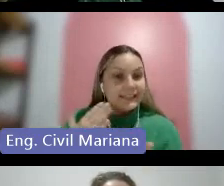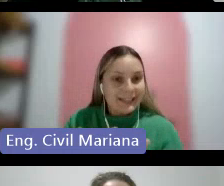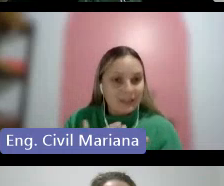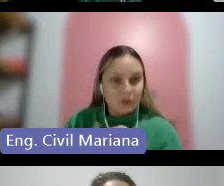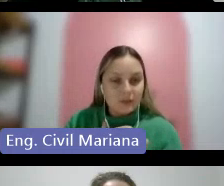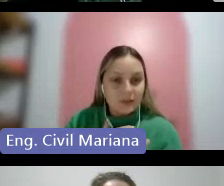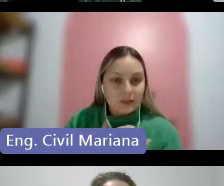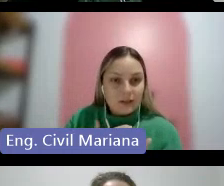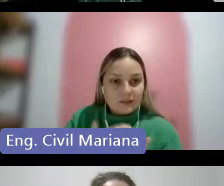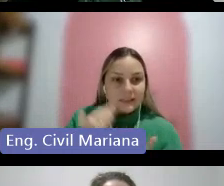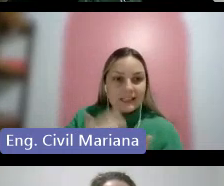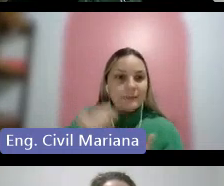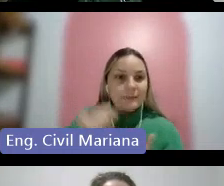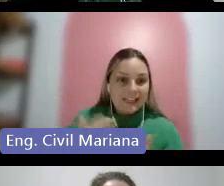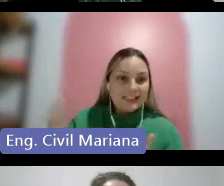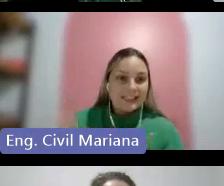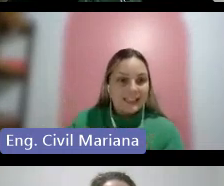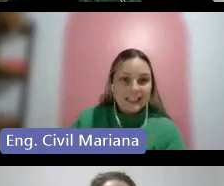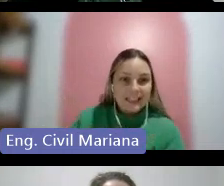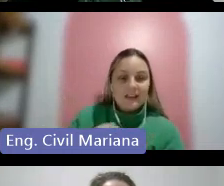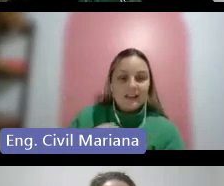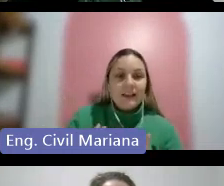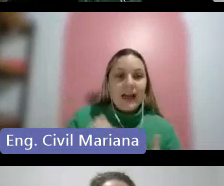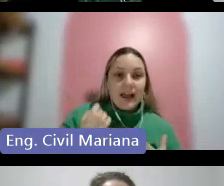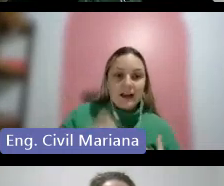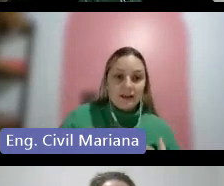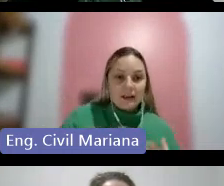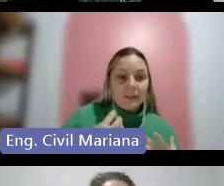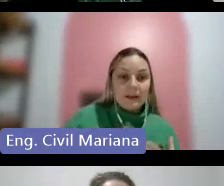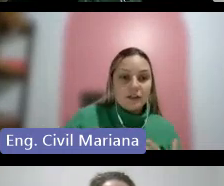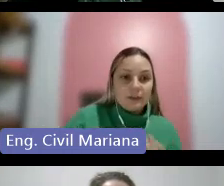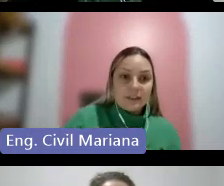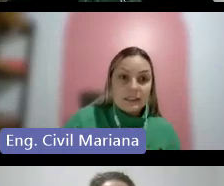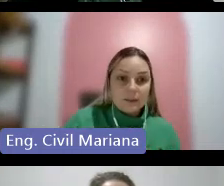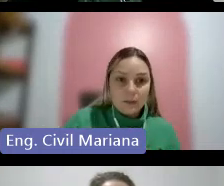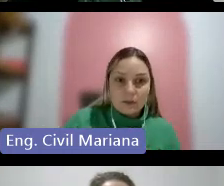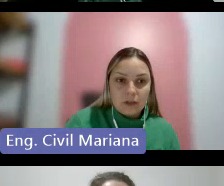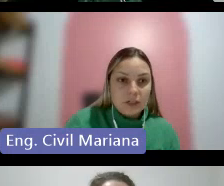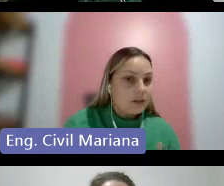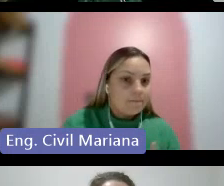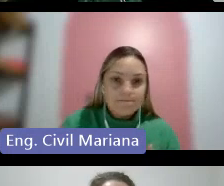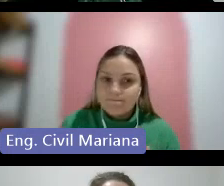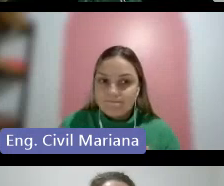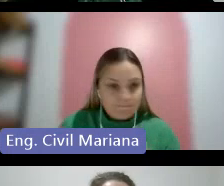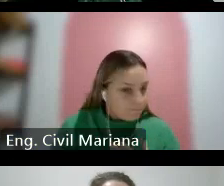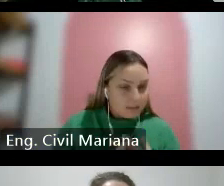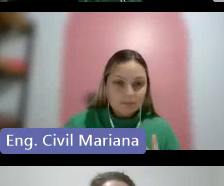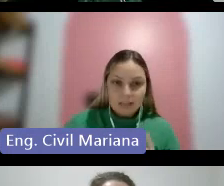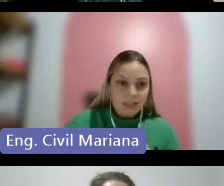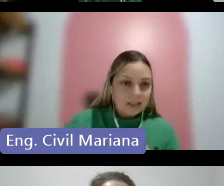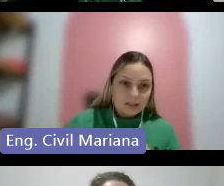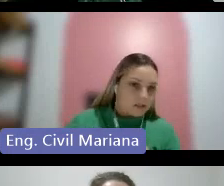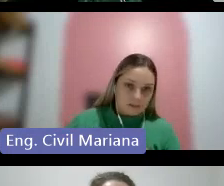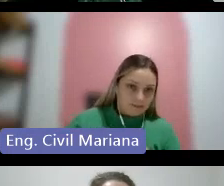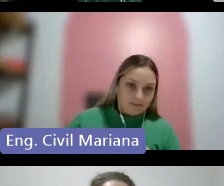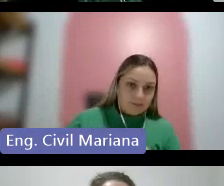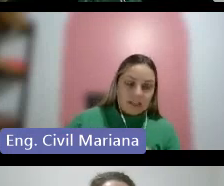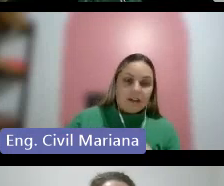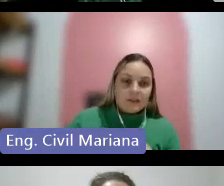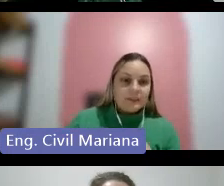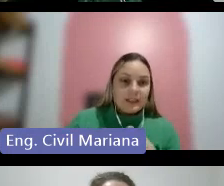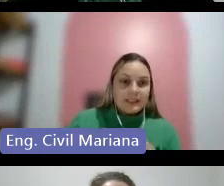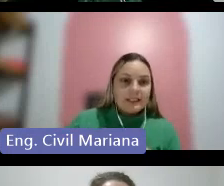números serem exatos, de ser uma ciência exata, na parte de manifestação patológica, não tem